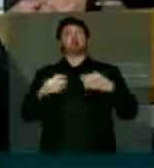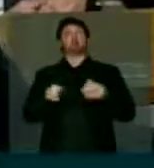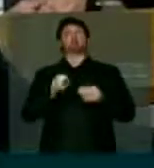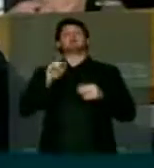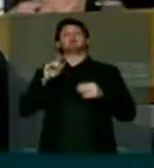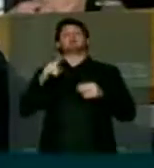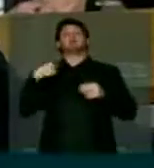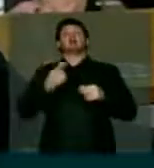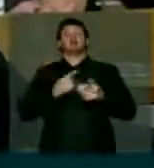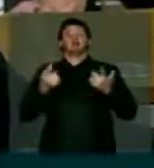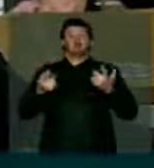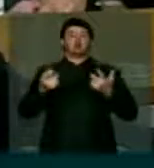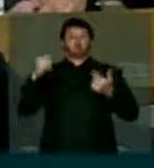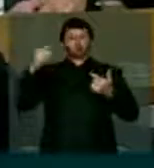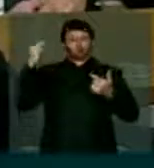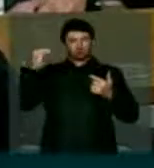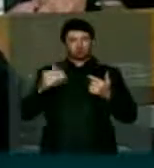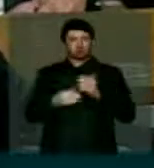Por que é que nós não